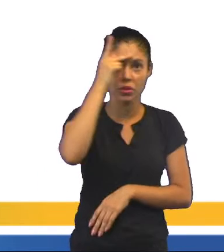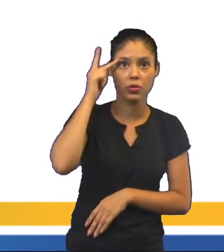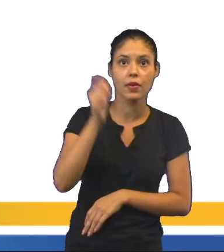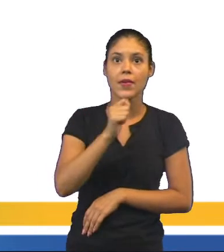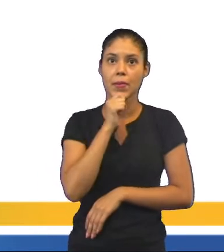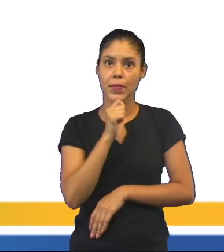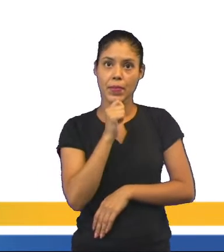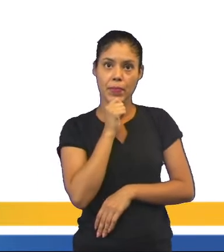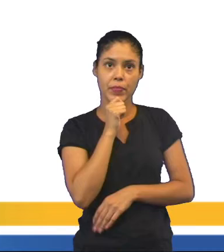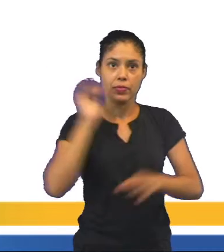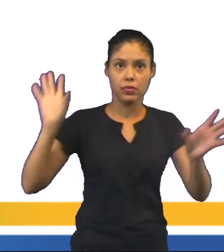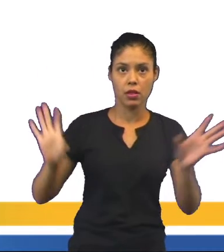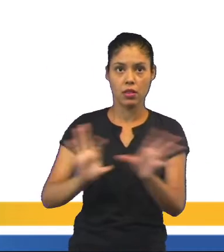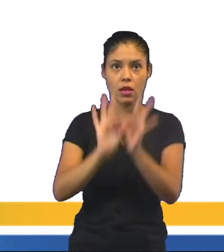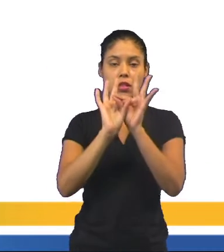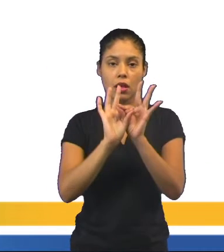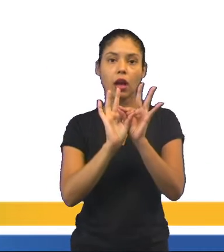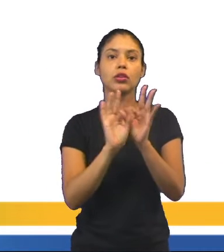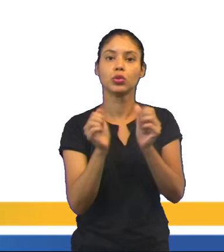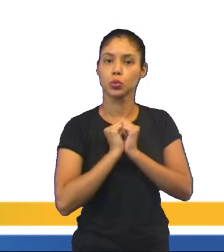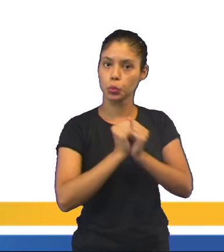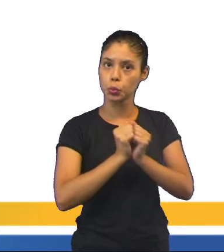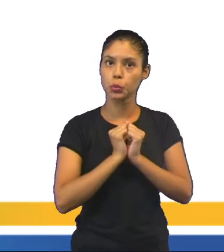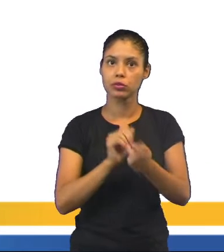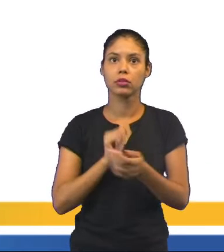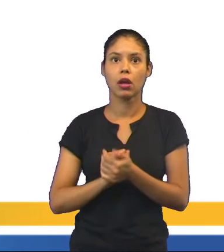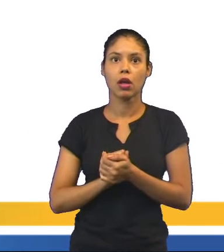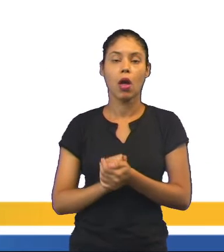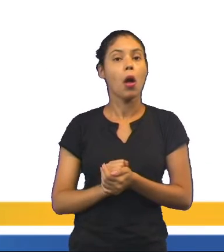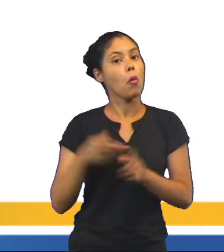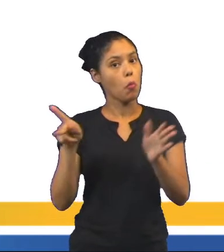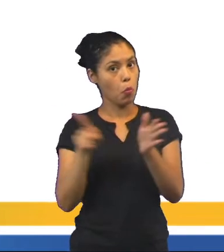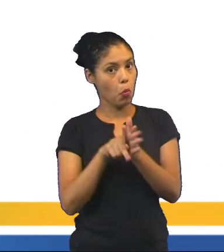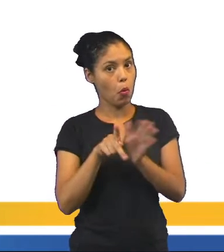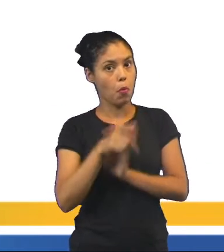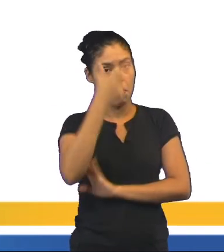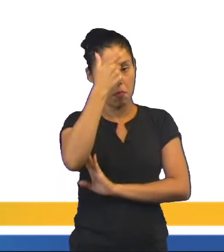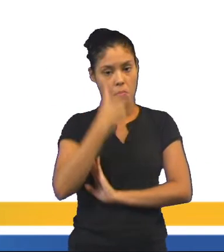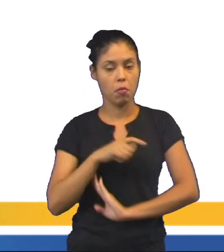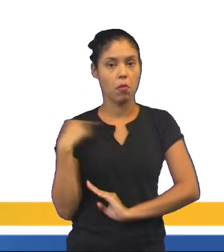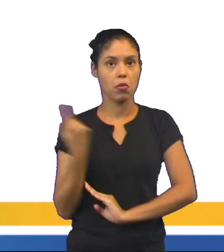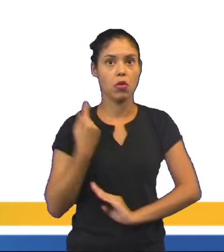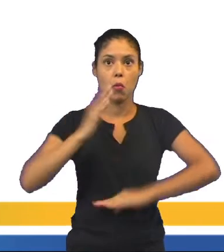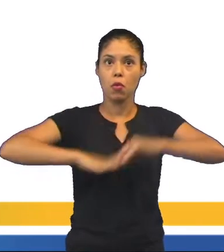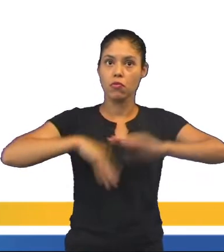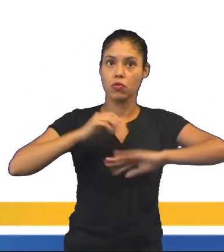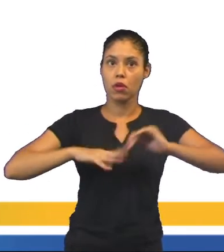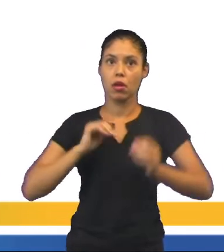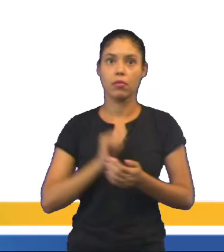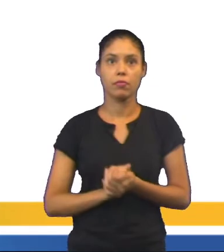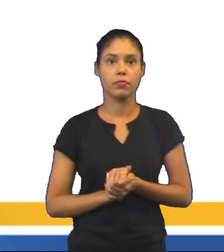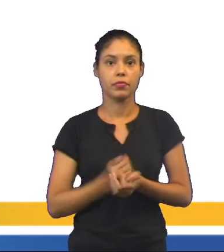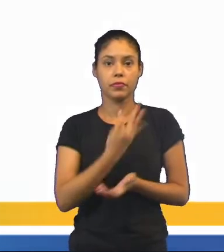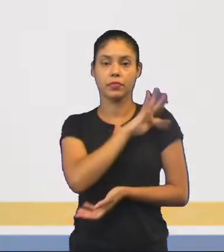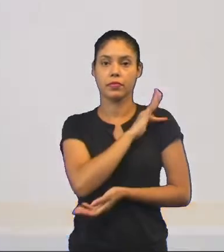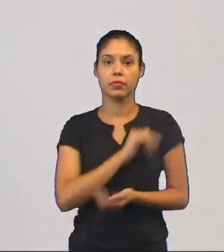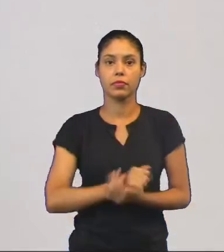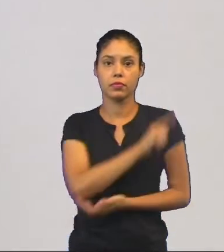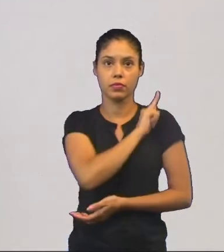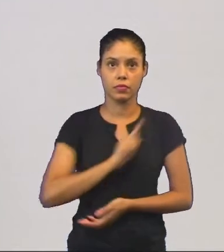pessoas estritamente ligadas a ele, seja no âmbito pessoal, profissional,